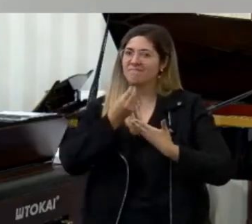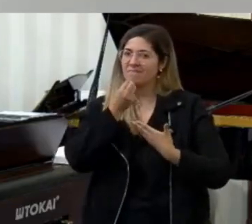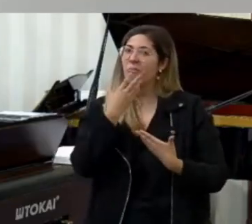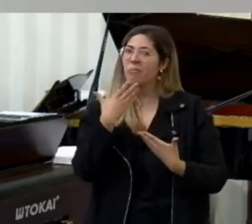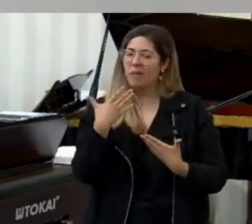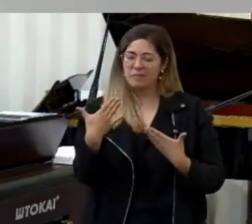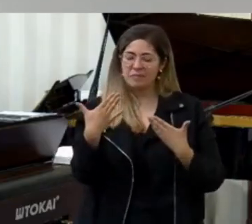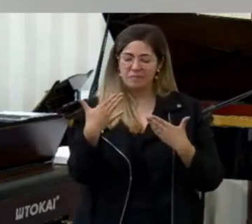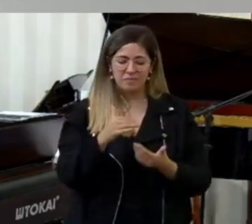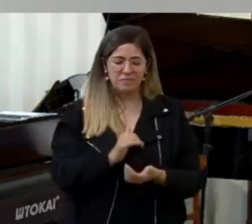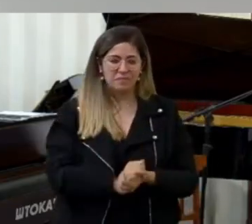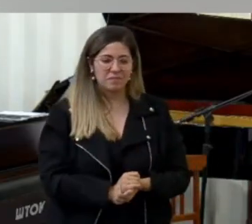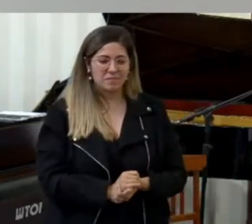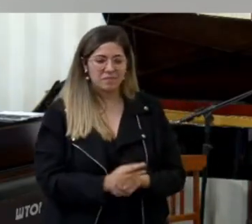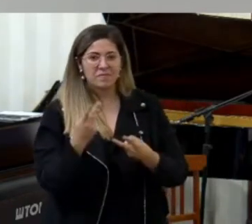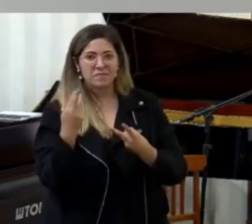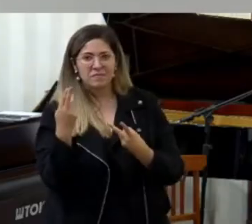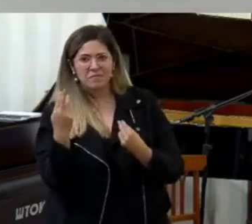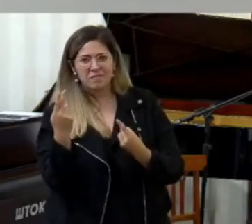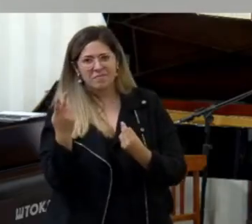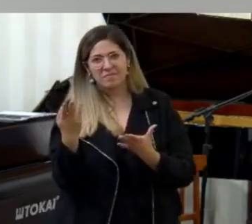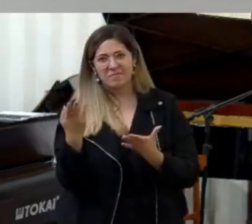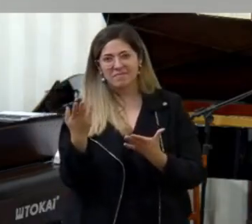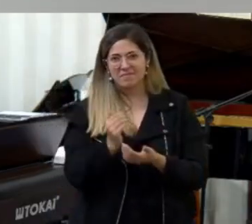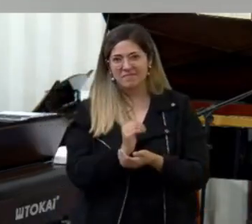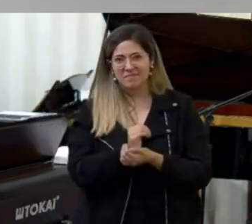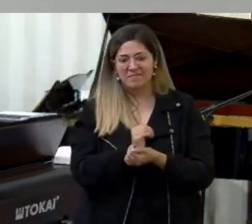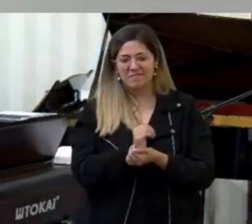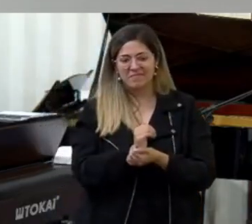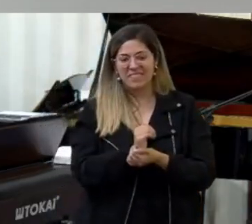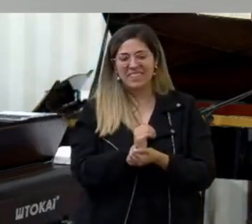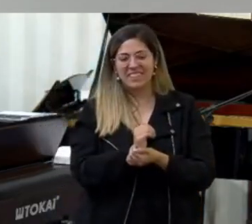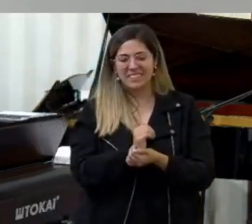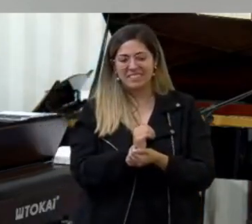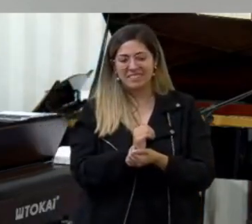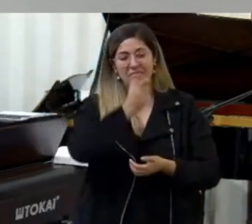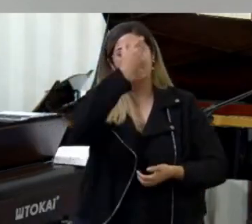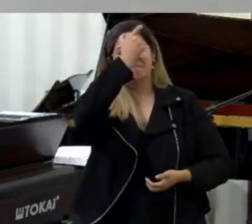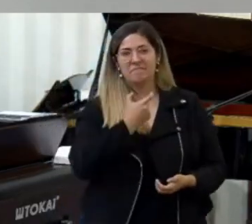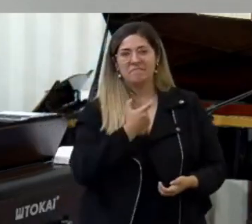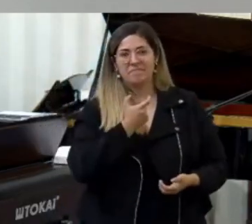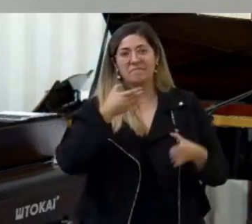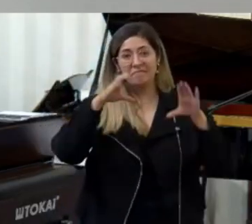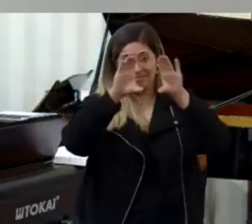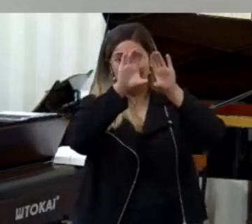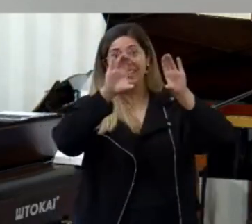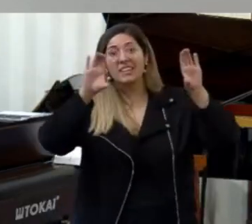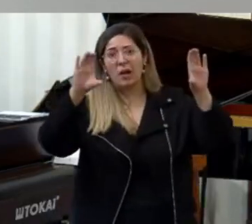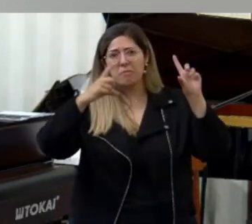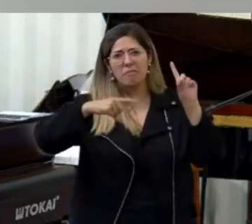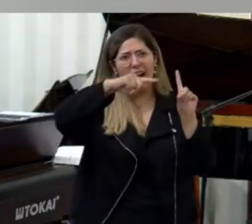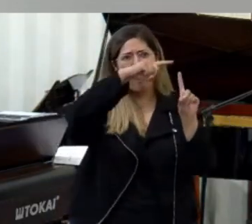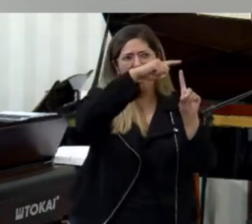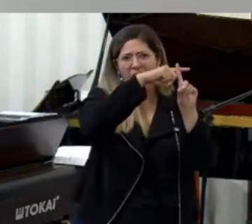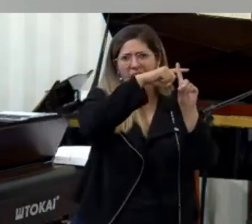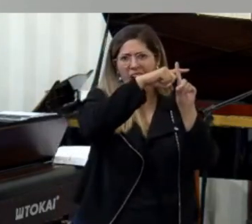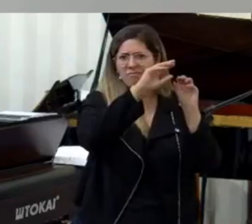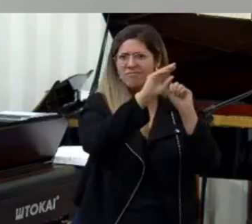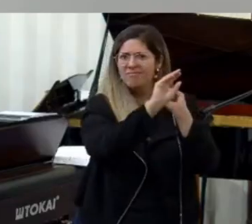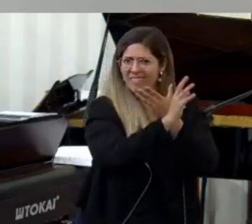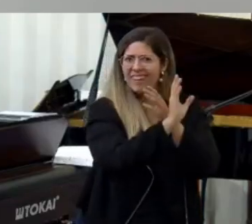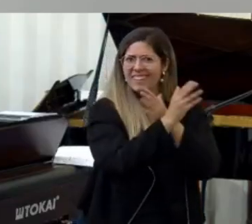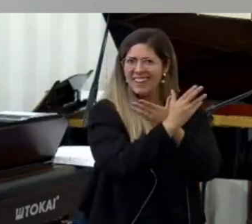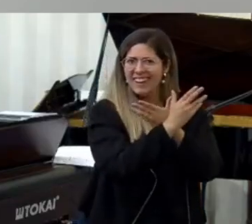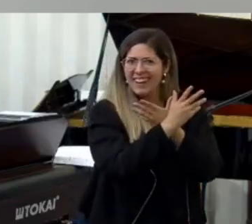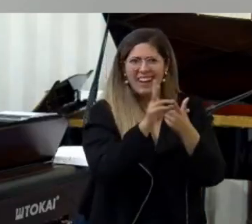acredito, viverão como cidadãos do reino dos céus na terra. Essa cruz deve estar vazia, porque aquele que foi